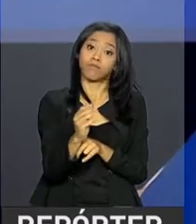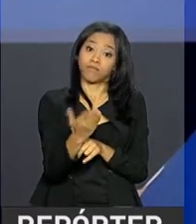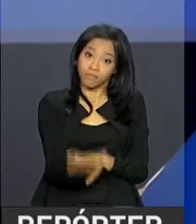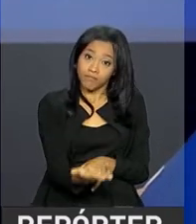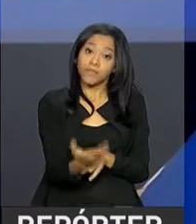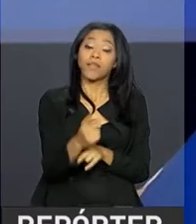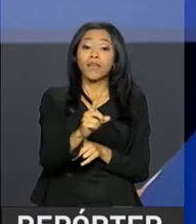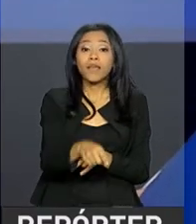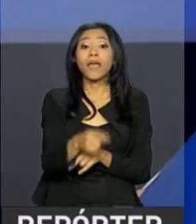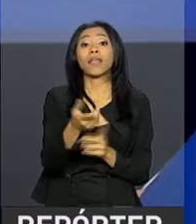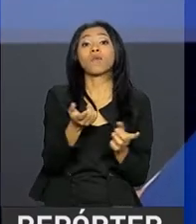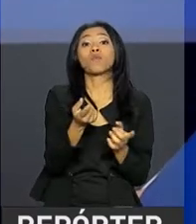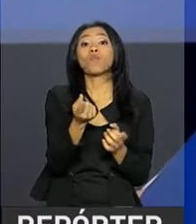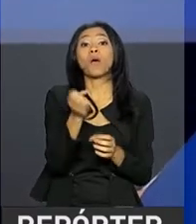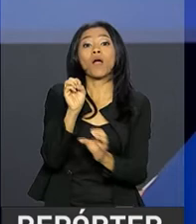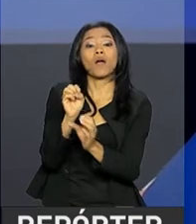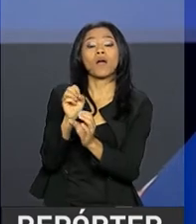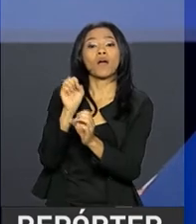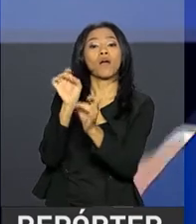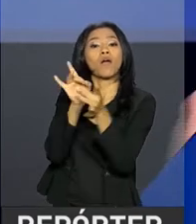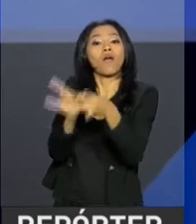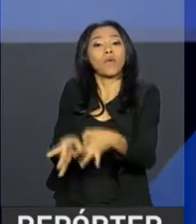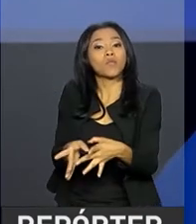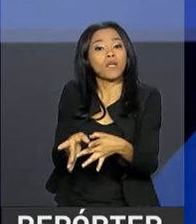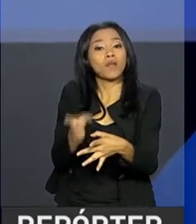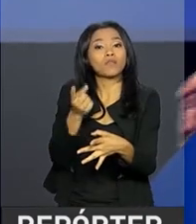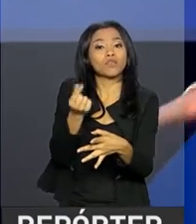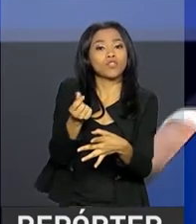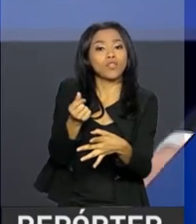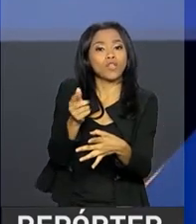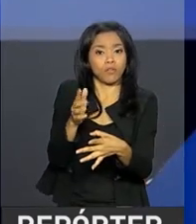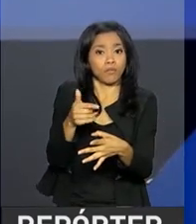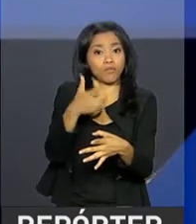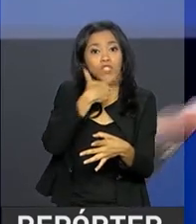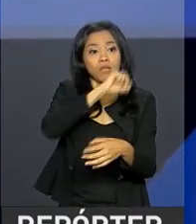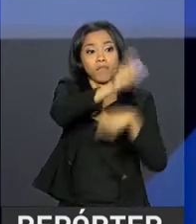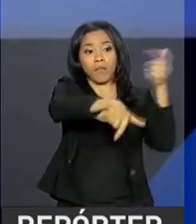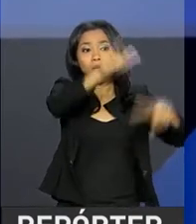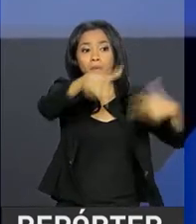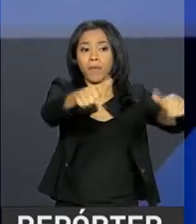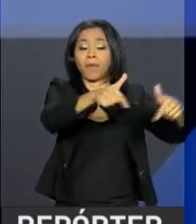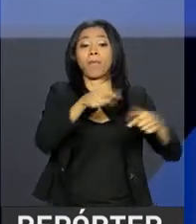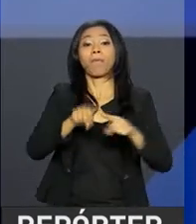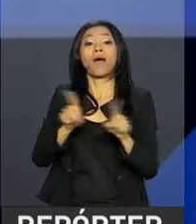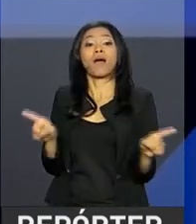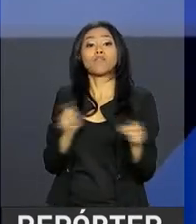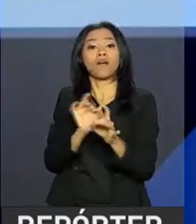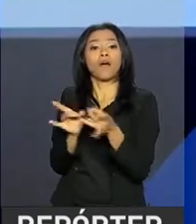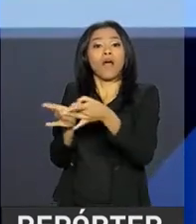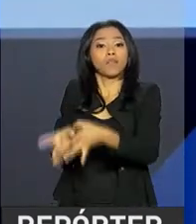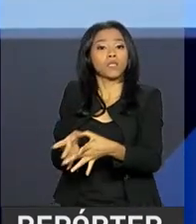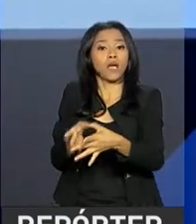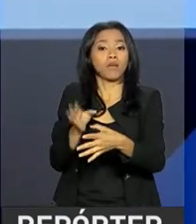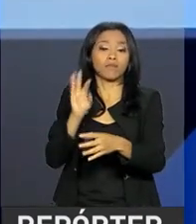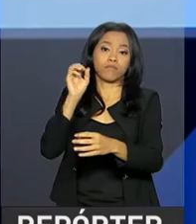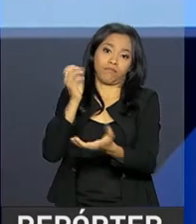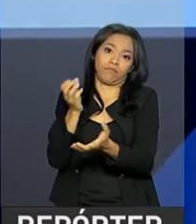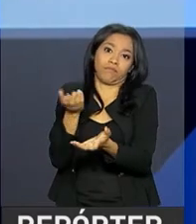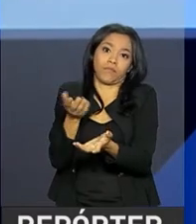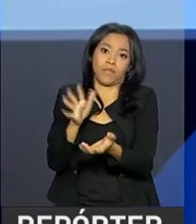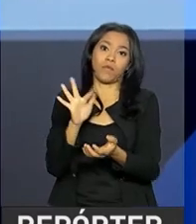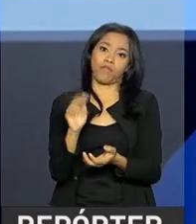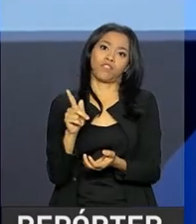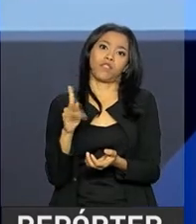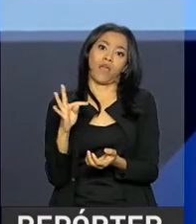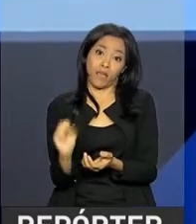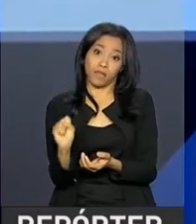das chamadas contas inativas, que era um dinheiro do trabalhador, mas que estava lá paralisado, sem produzir absolutamente nada, até